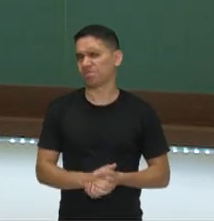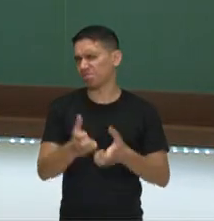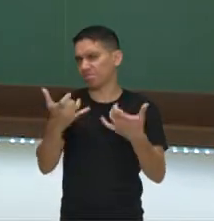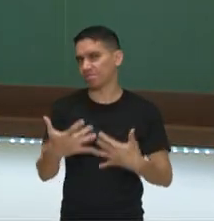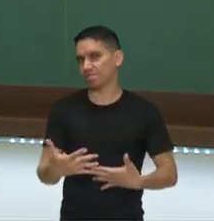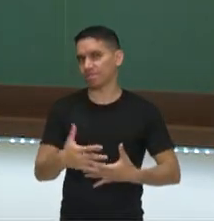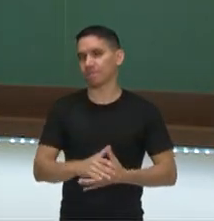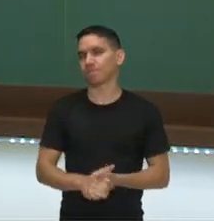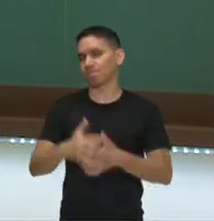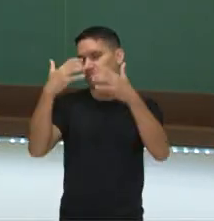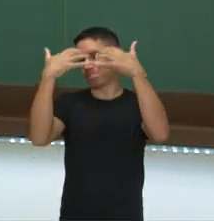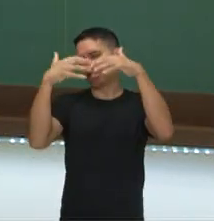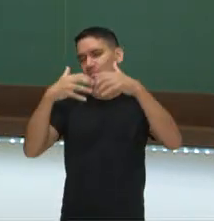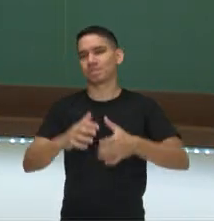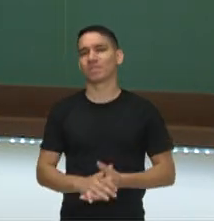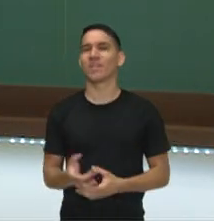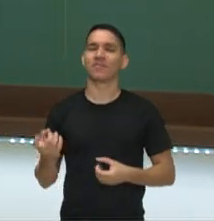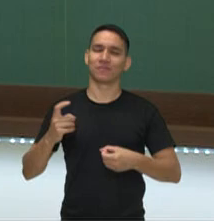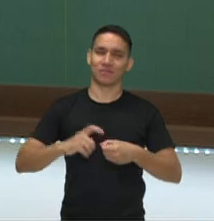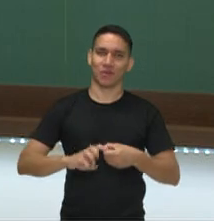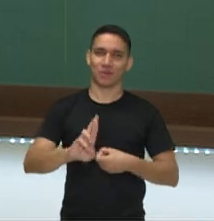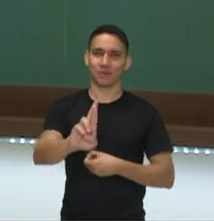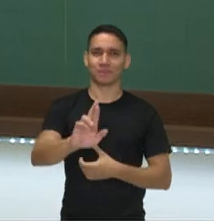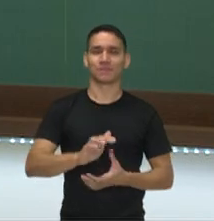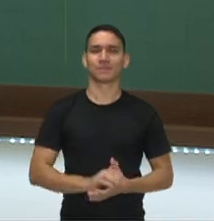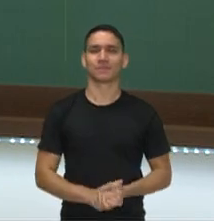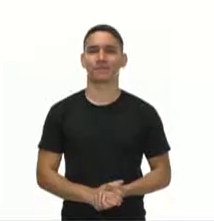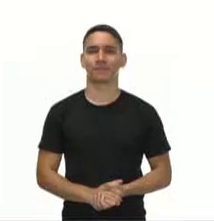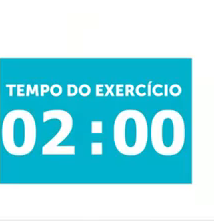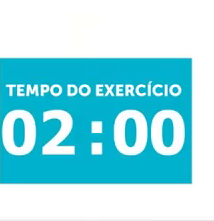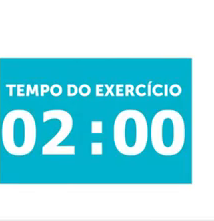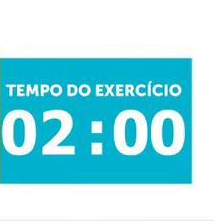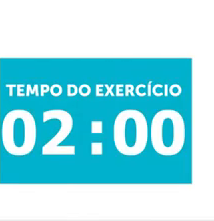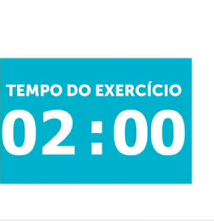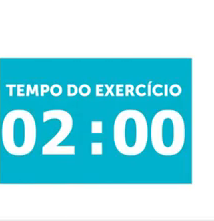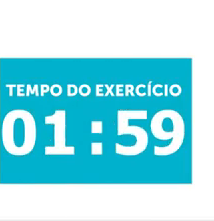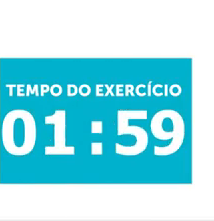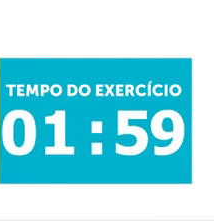Explica, pensa um pouquinho, eu já volto a conferir contigo.